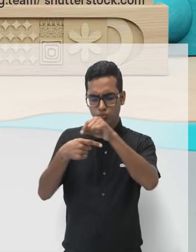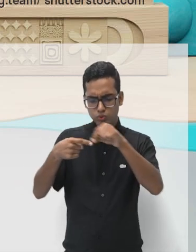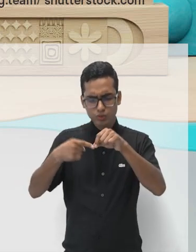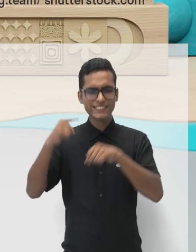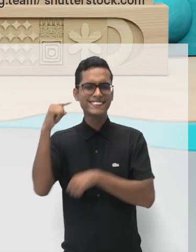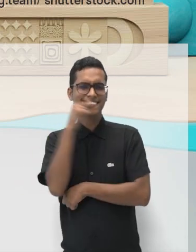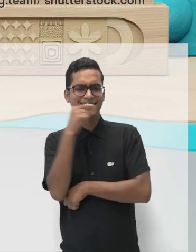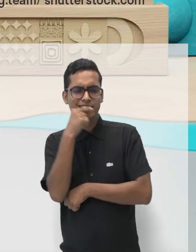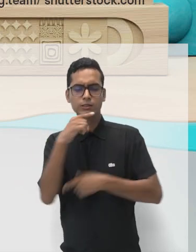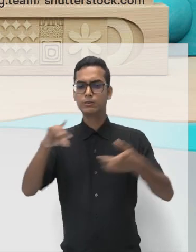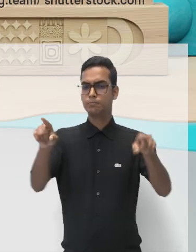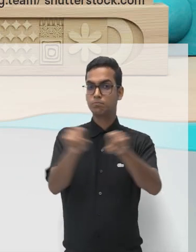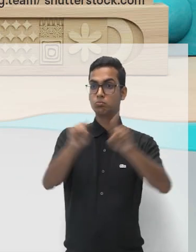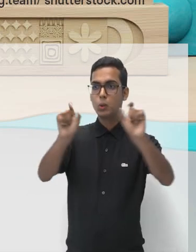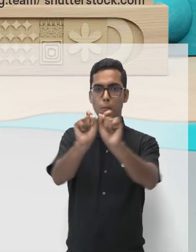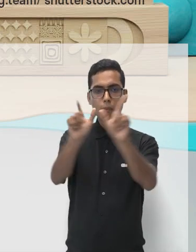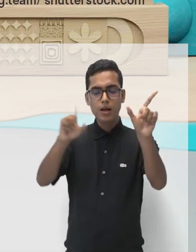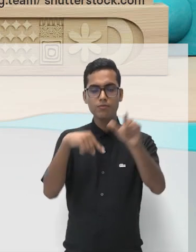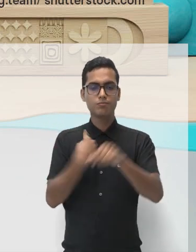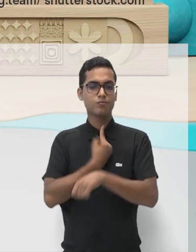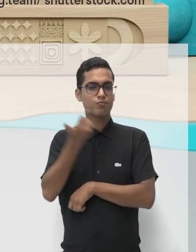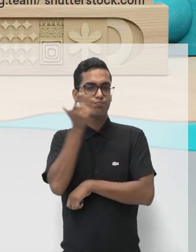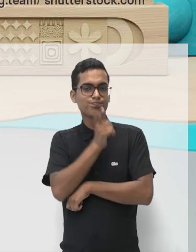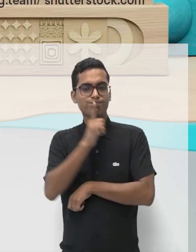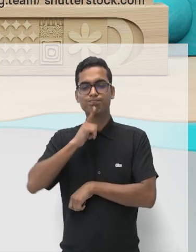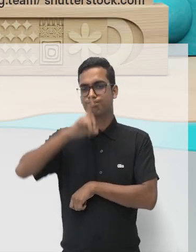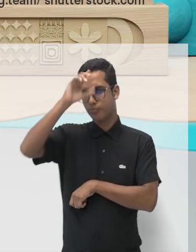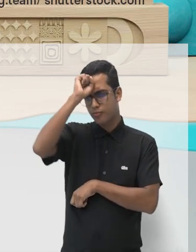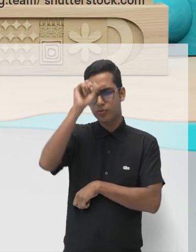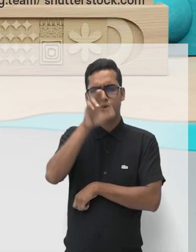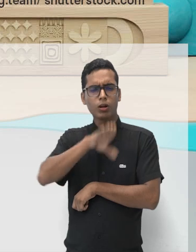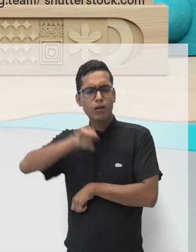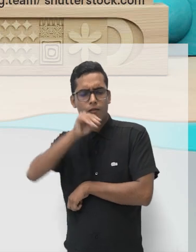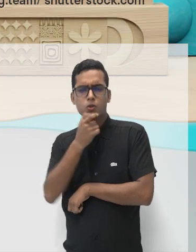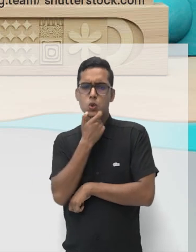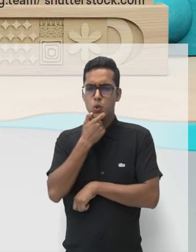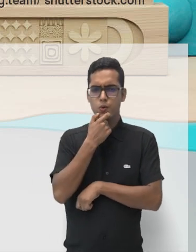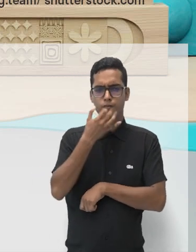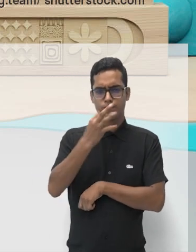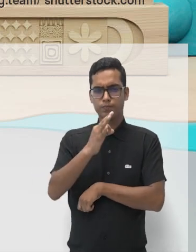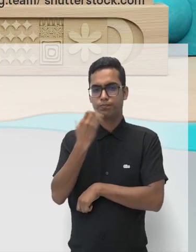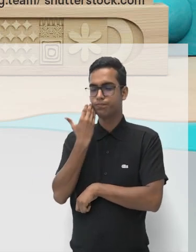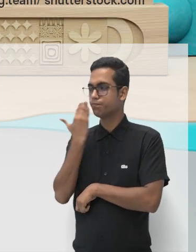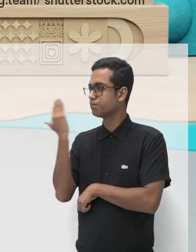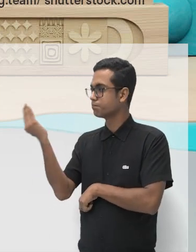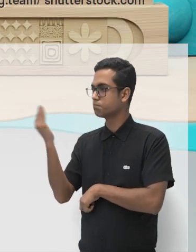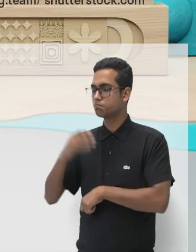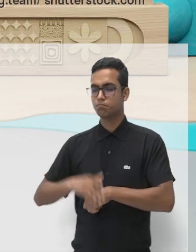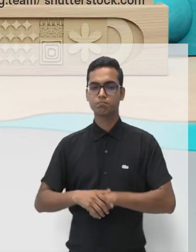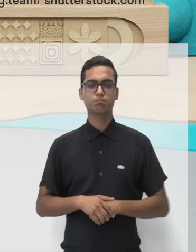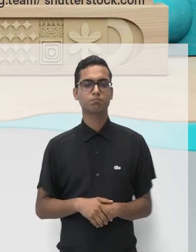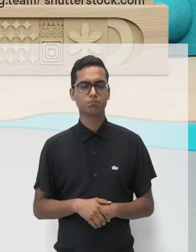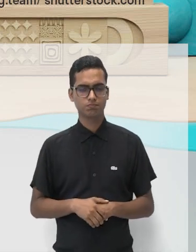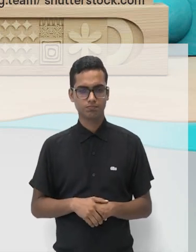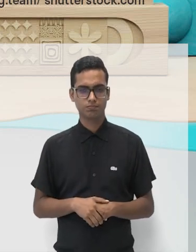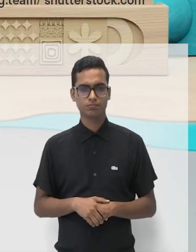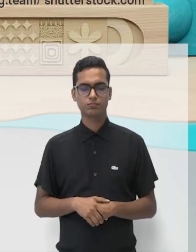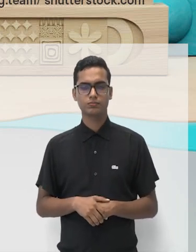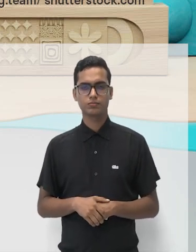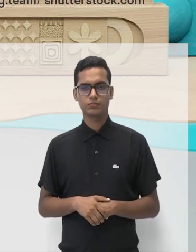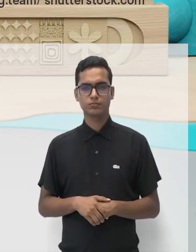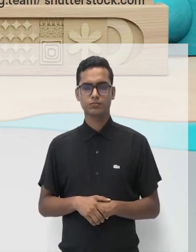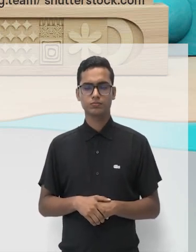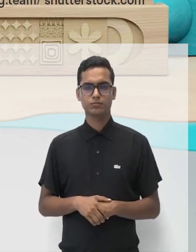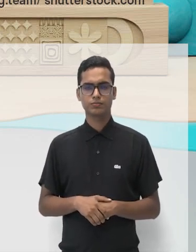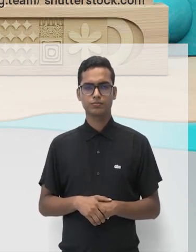gente faz aí pela manhã, para a gente aprender a falar inglês? I have breakfast at 8 a.m.